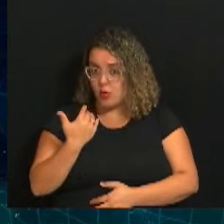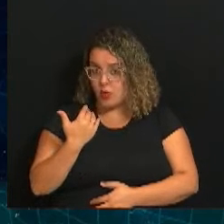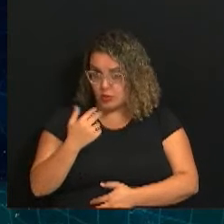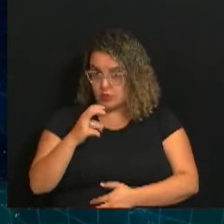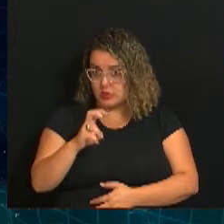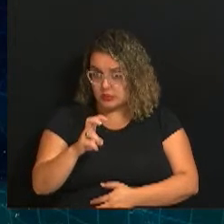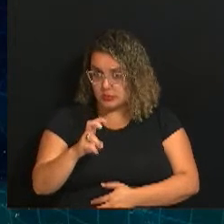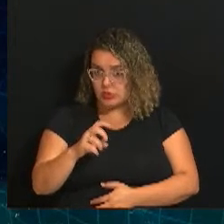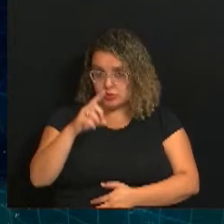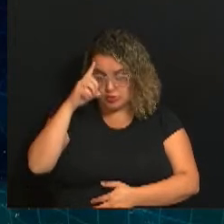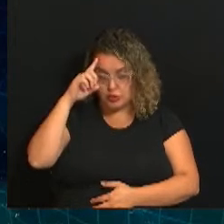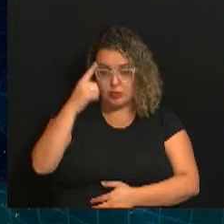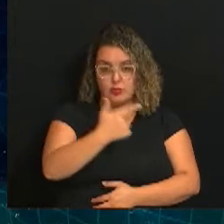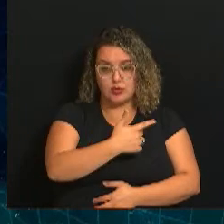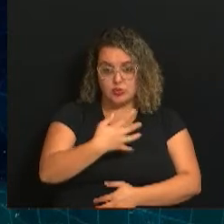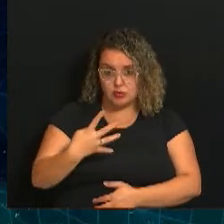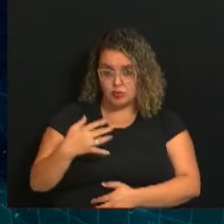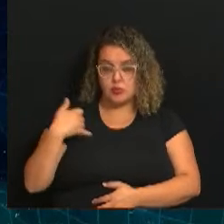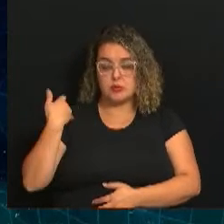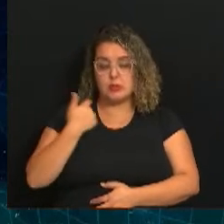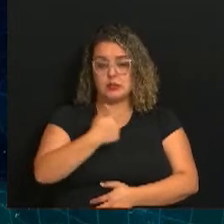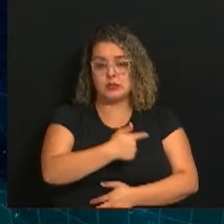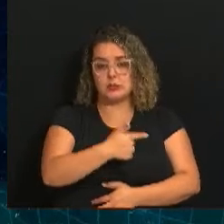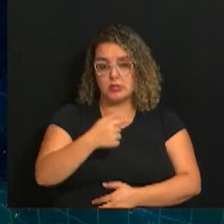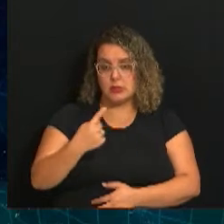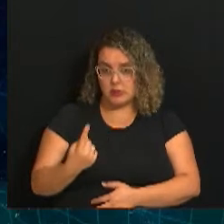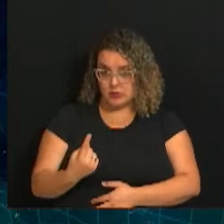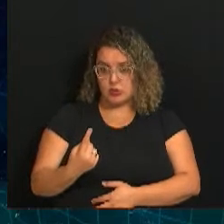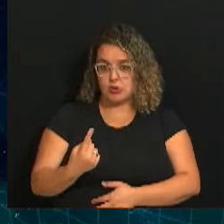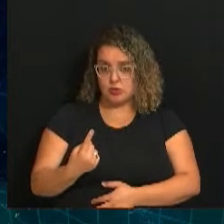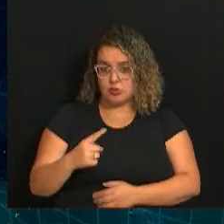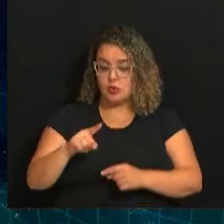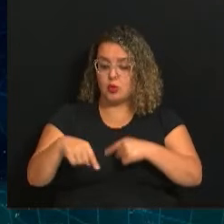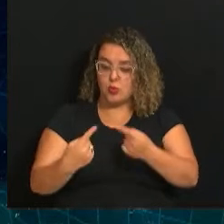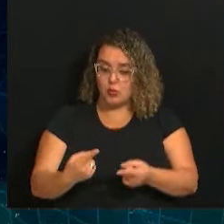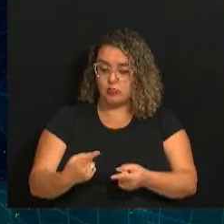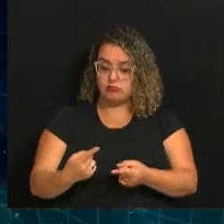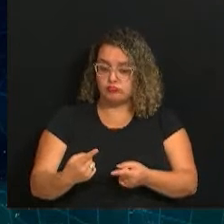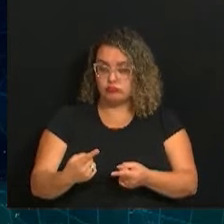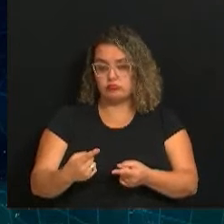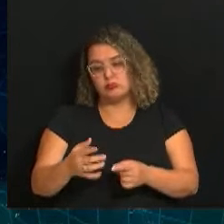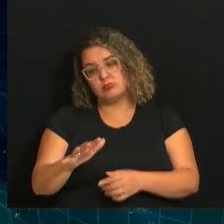com 13.291 casos desde o início da pandemia, Cosmópolis